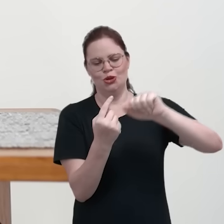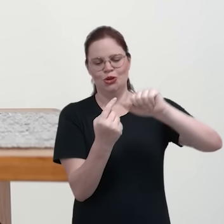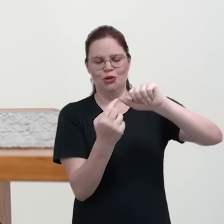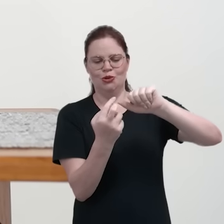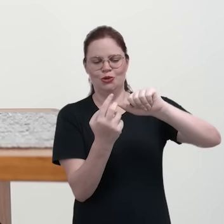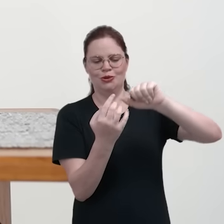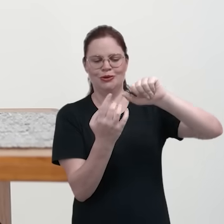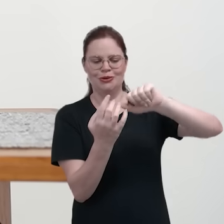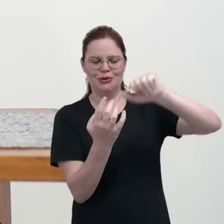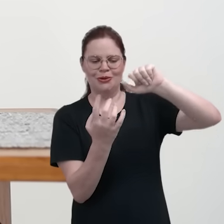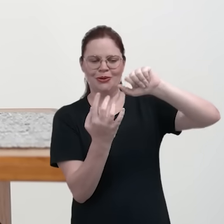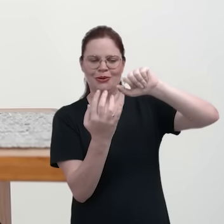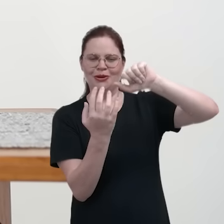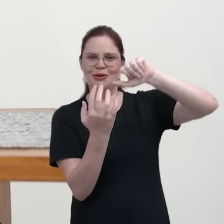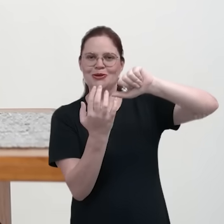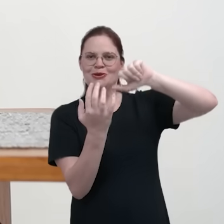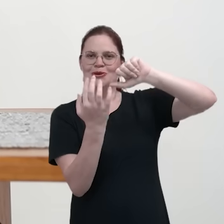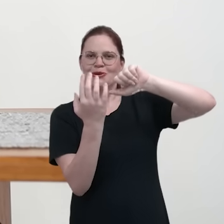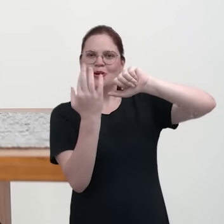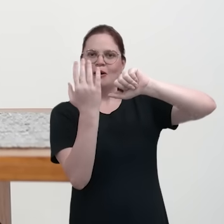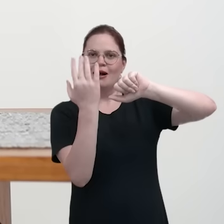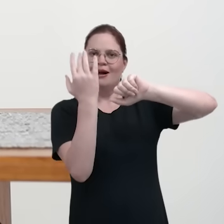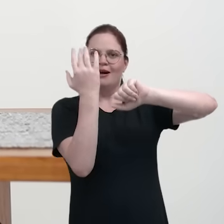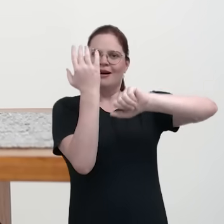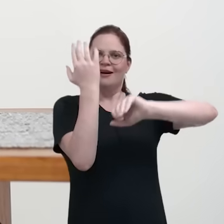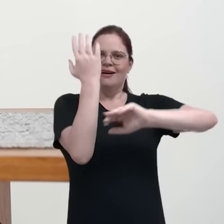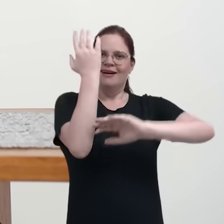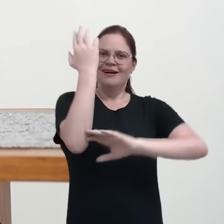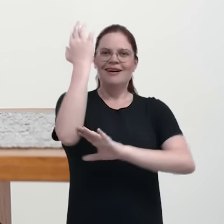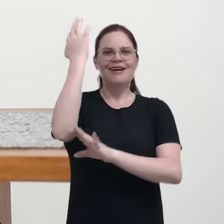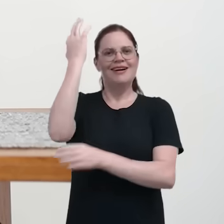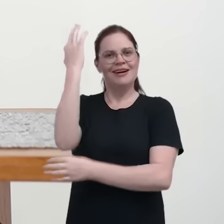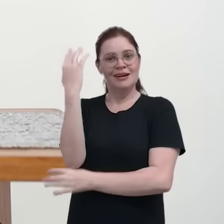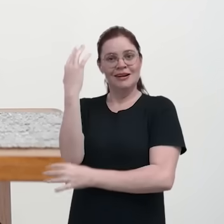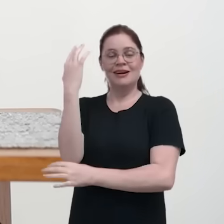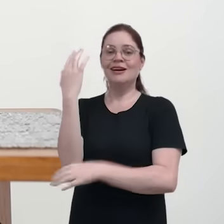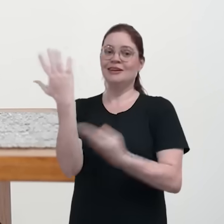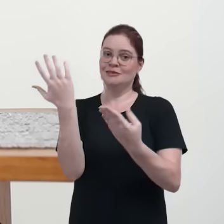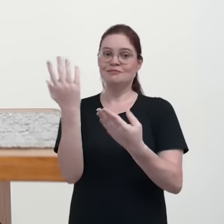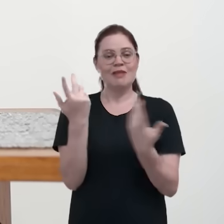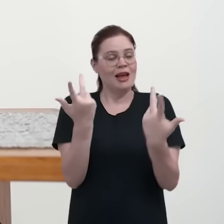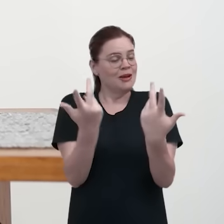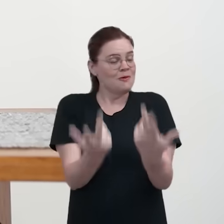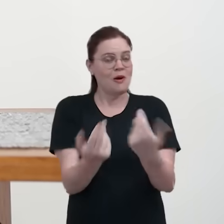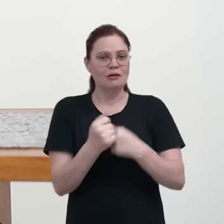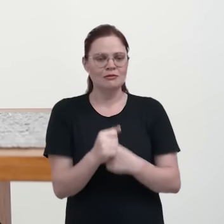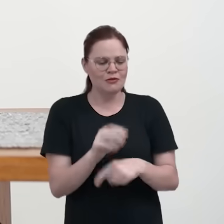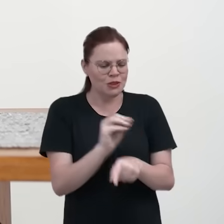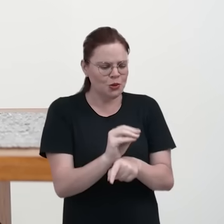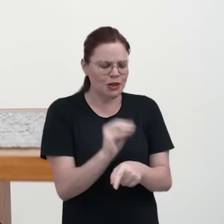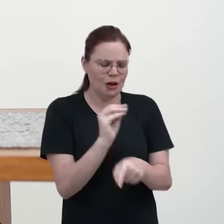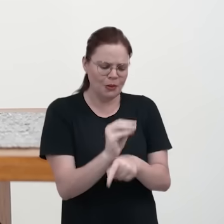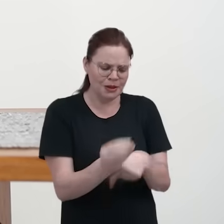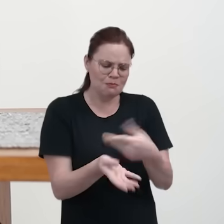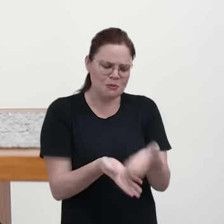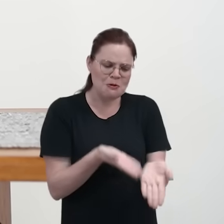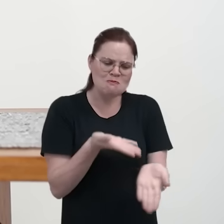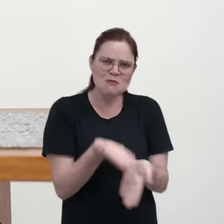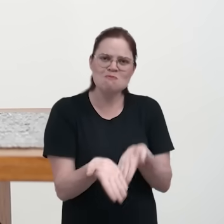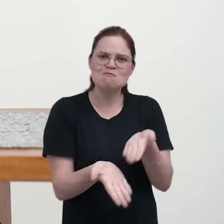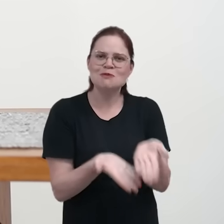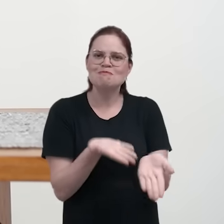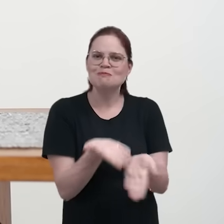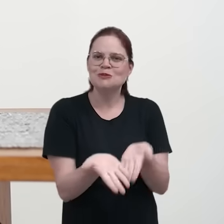você aduba, que você cerca de cuidados. E quando essa